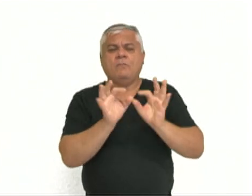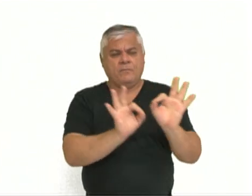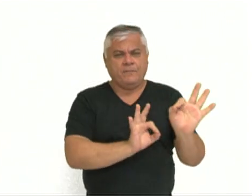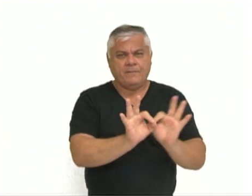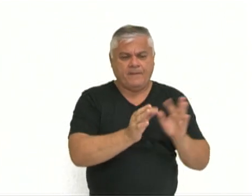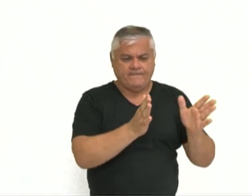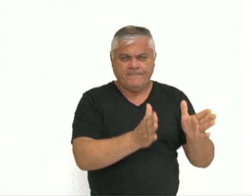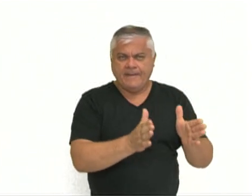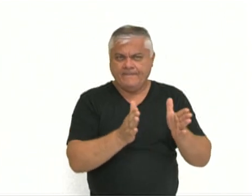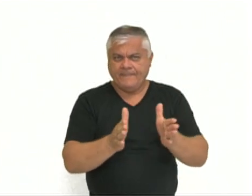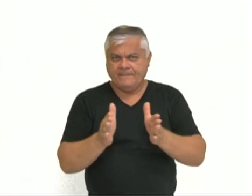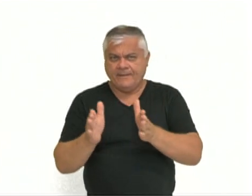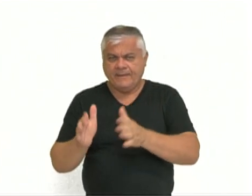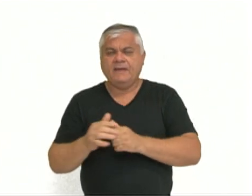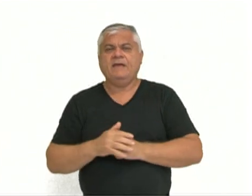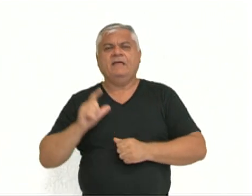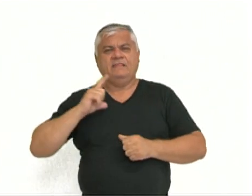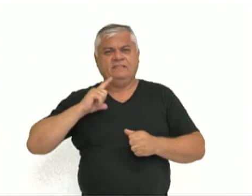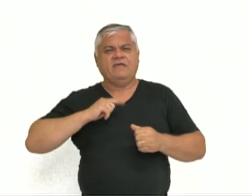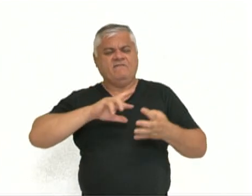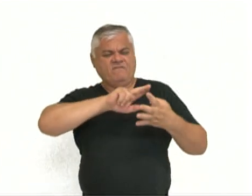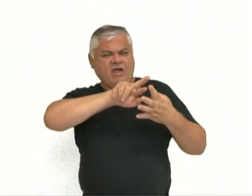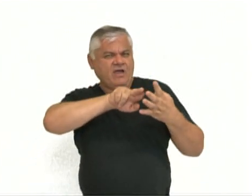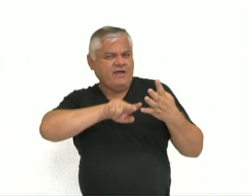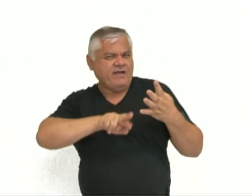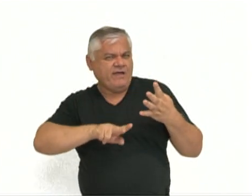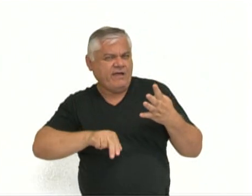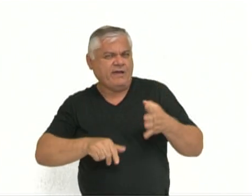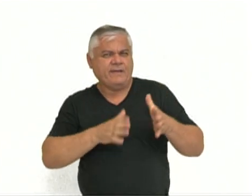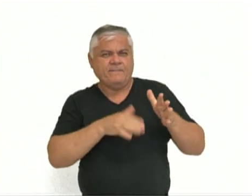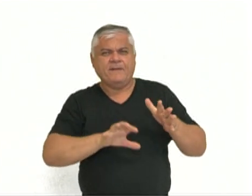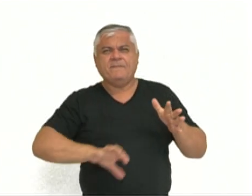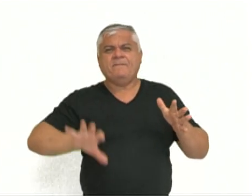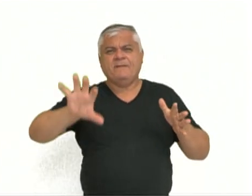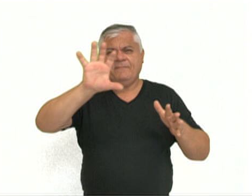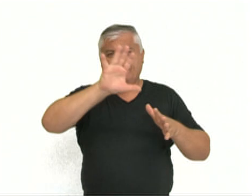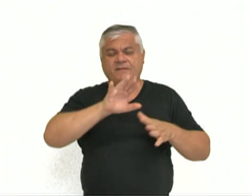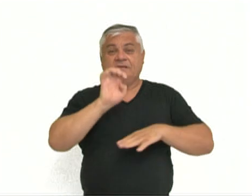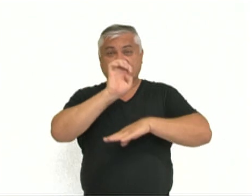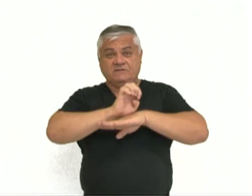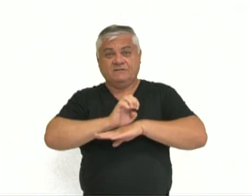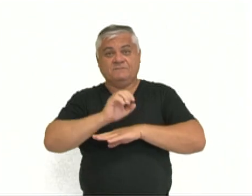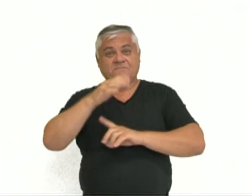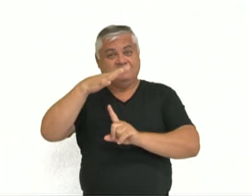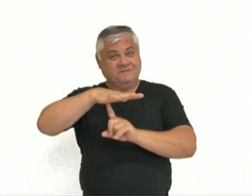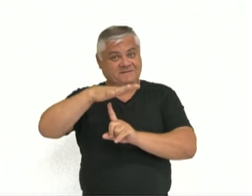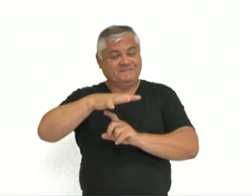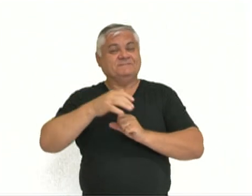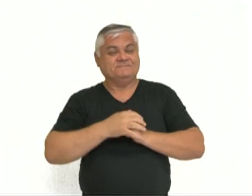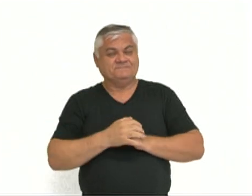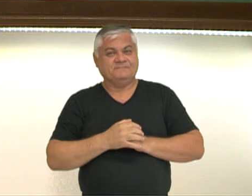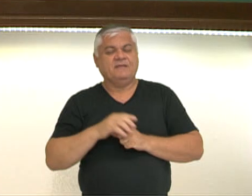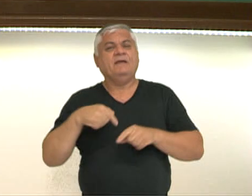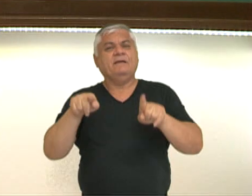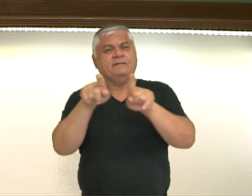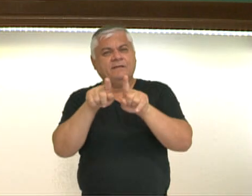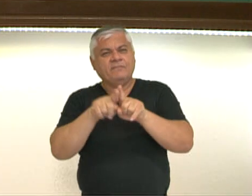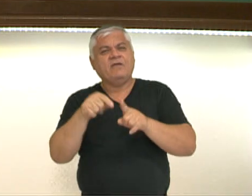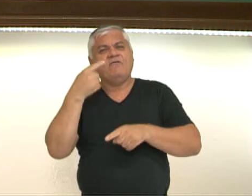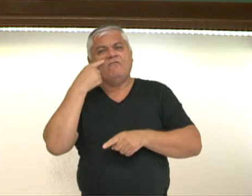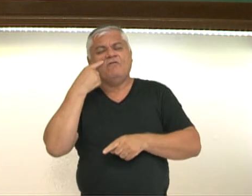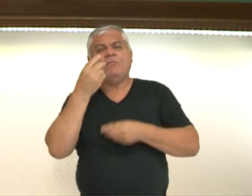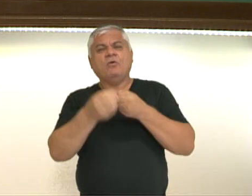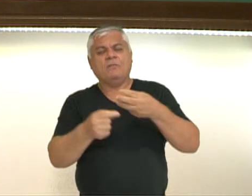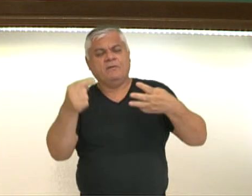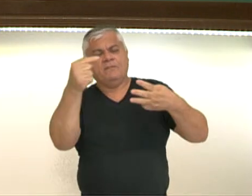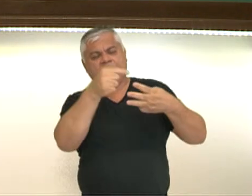organizam? Nós vimos que existem várias estações de tratamento de água espalhadas pelo nosso estado. Nós já vimos um pouquinho sobre as fases que a